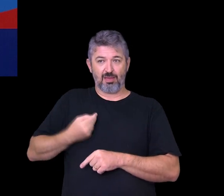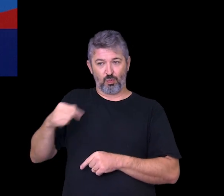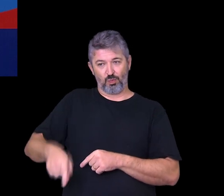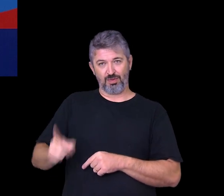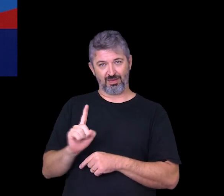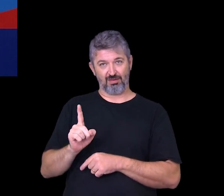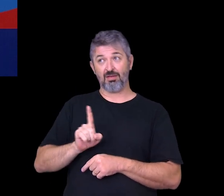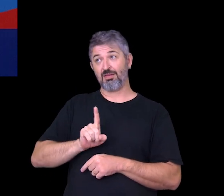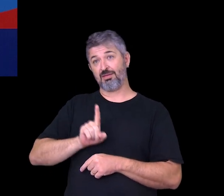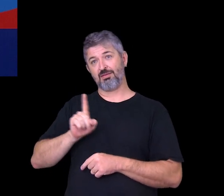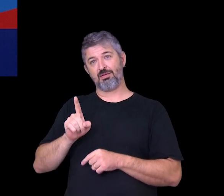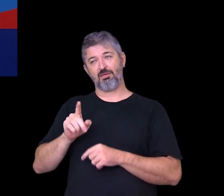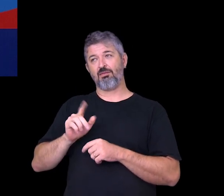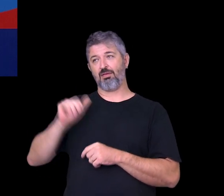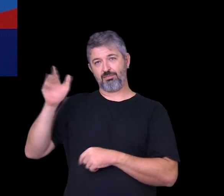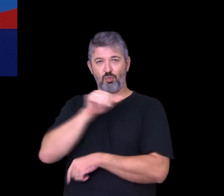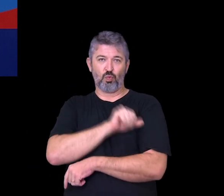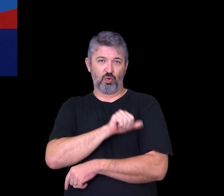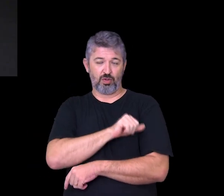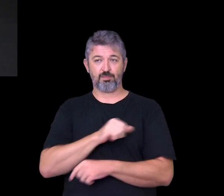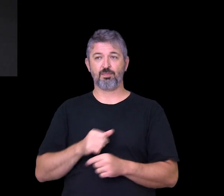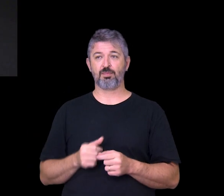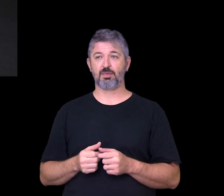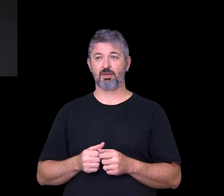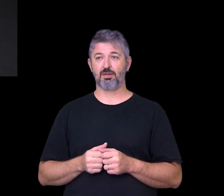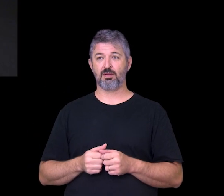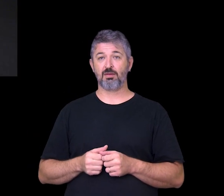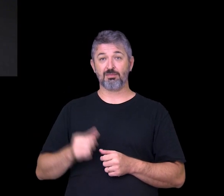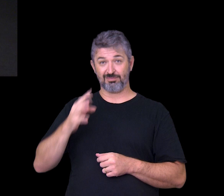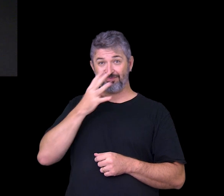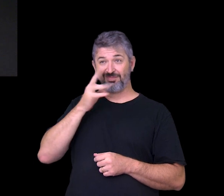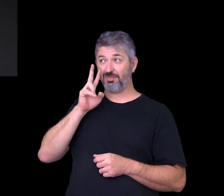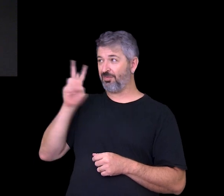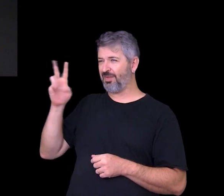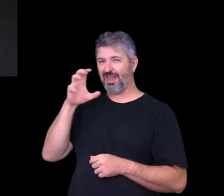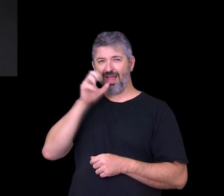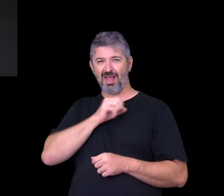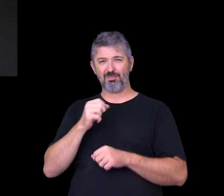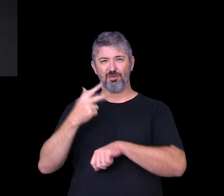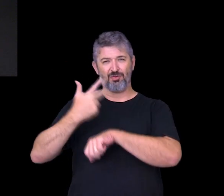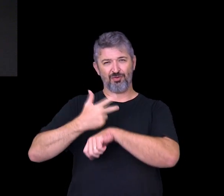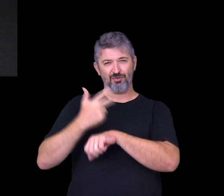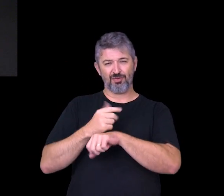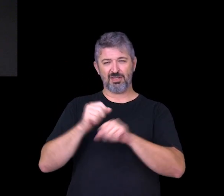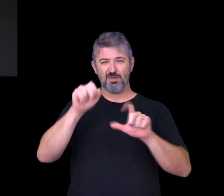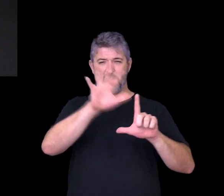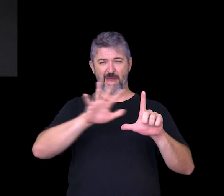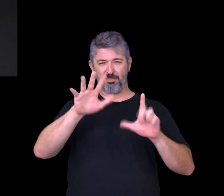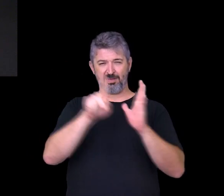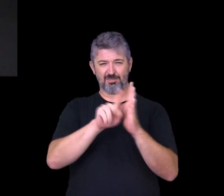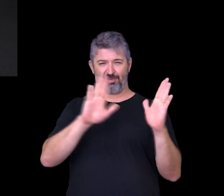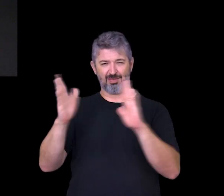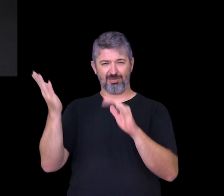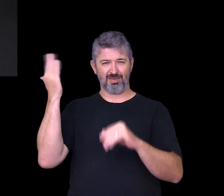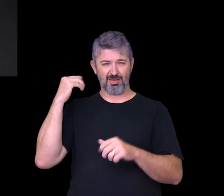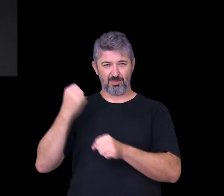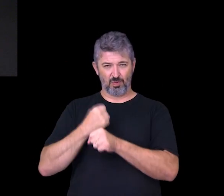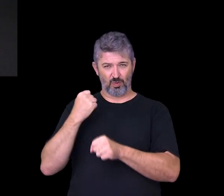fora da cidade. Eu vou convidar você a assistir comigo um rápido vídeo com algumas imagens daquele tempo em que foi construído esse